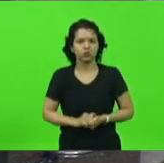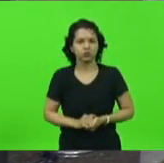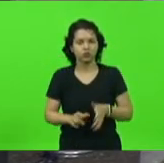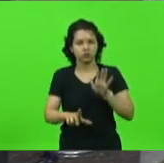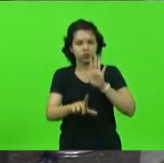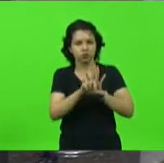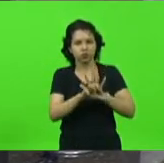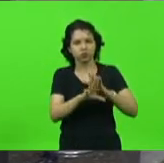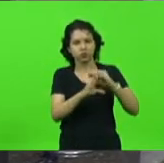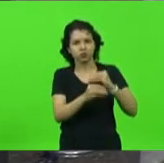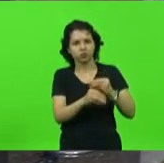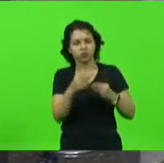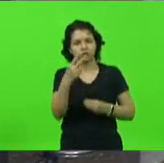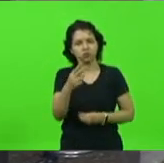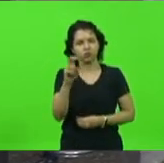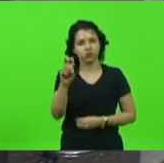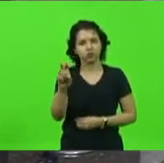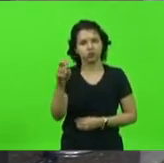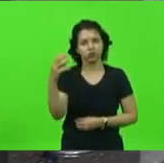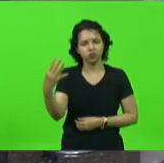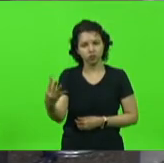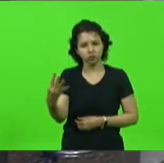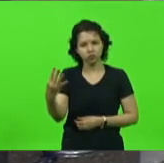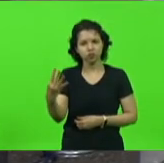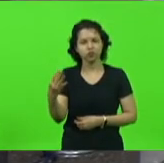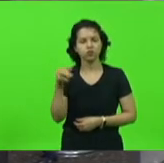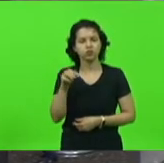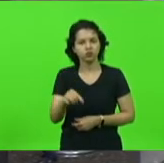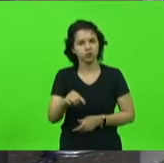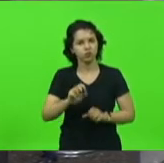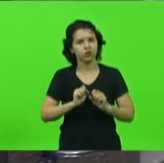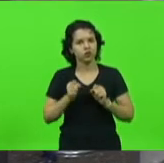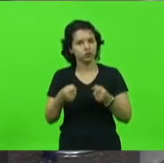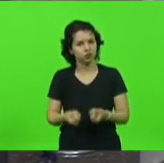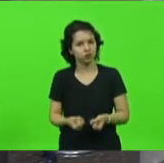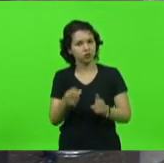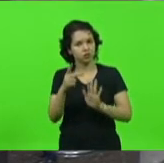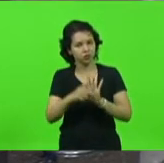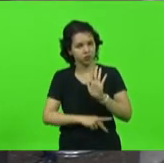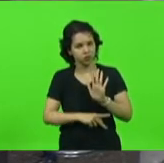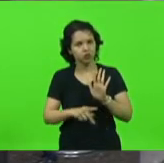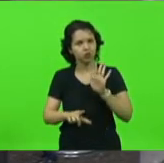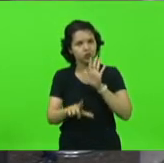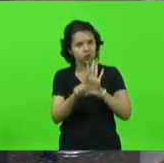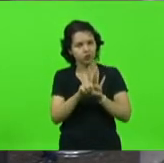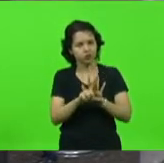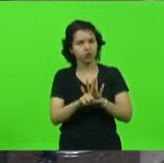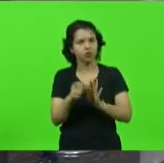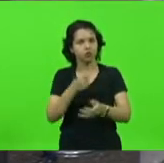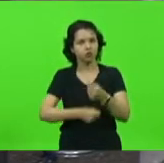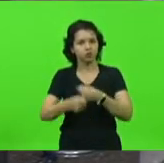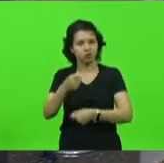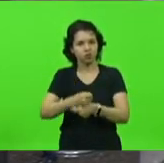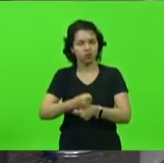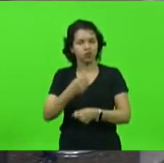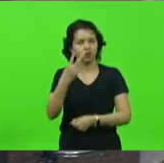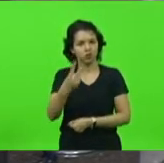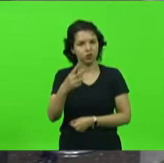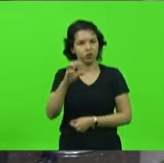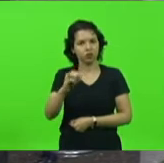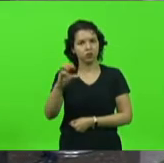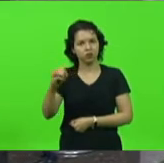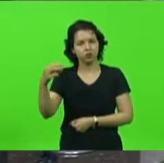Complementar 254, que foi evocada aqui na defesa do projeto. Essa legislação é de 2003,